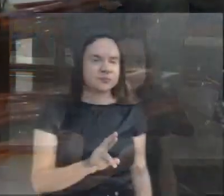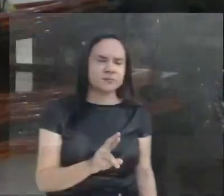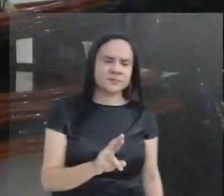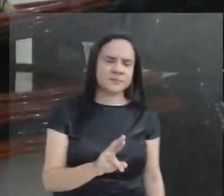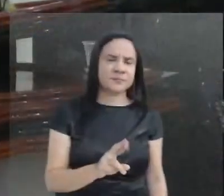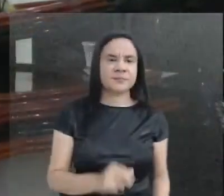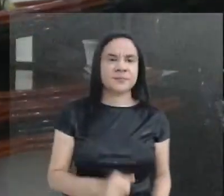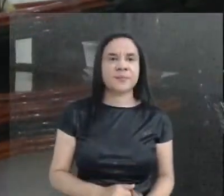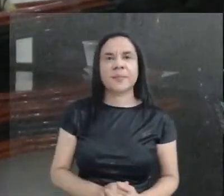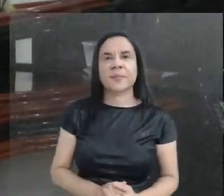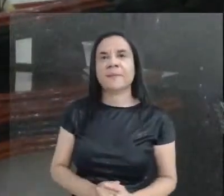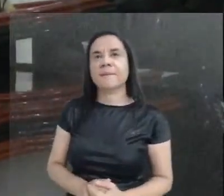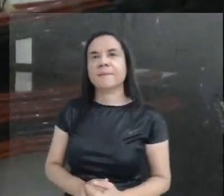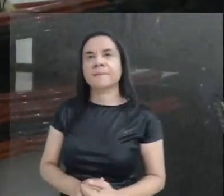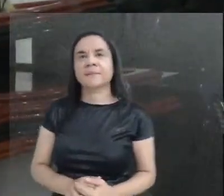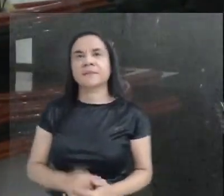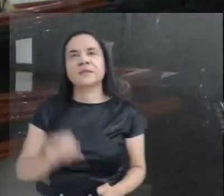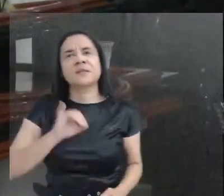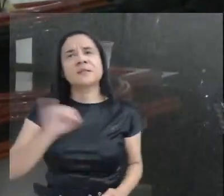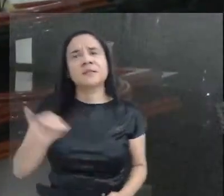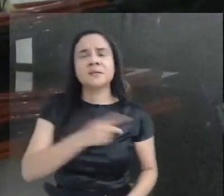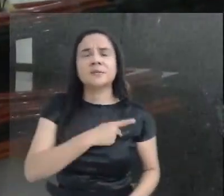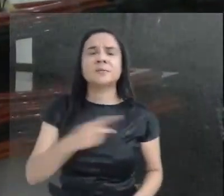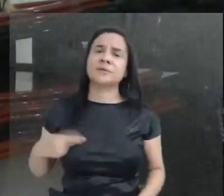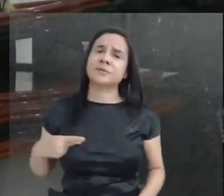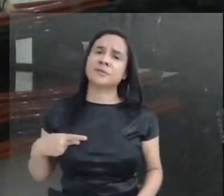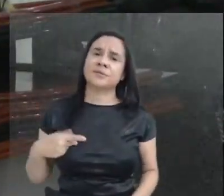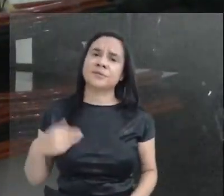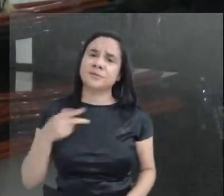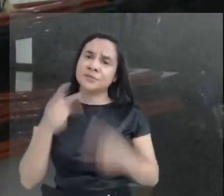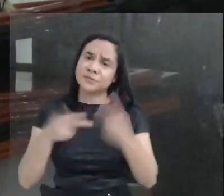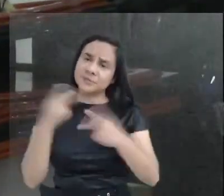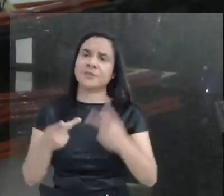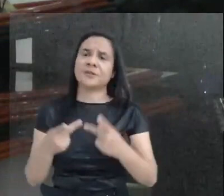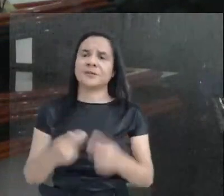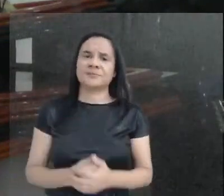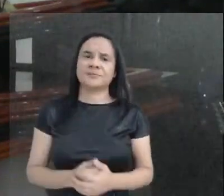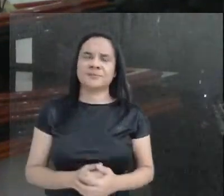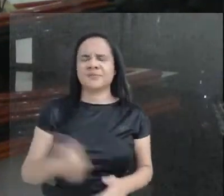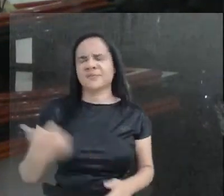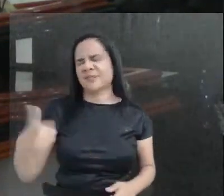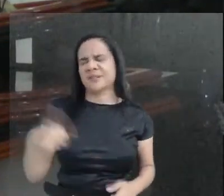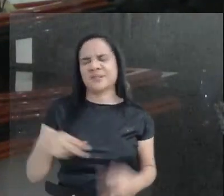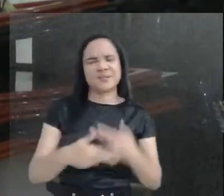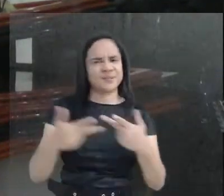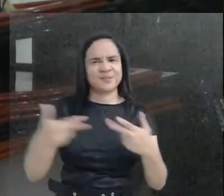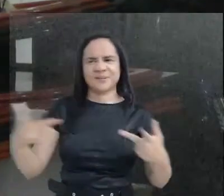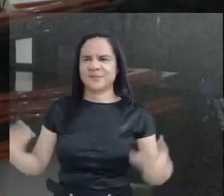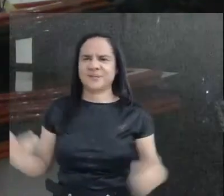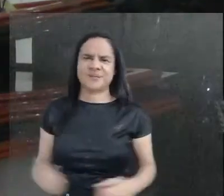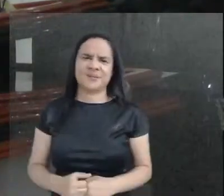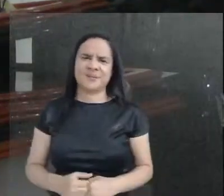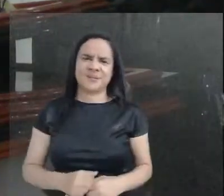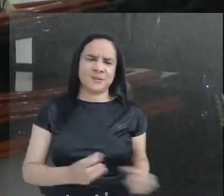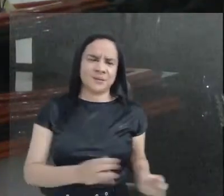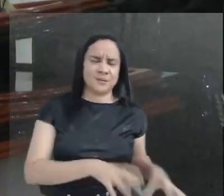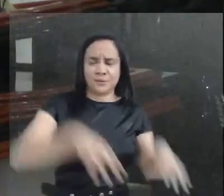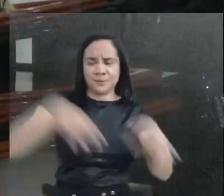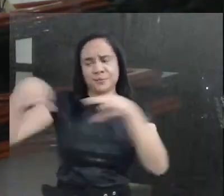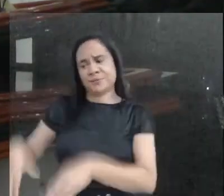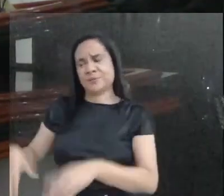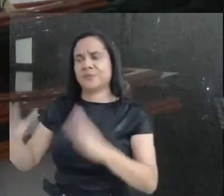veja, se um pastor da gente diz isso para a gente, a primeira coisa a gente fazer é mudar de igreja, pedir a